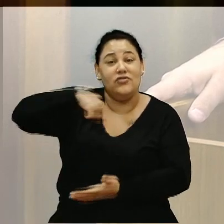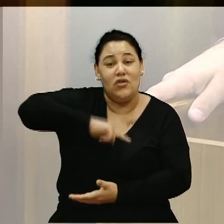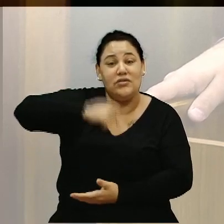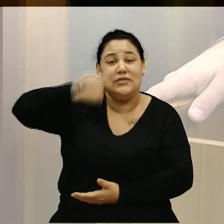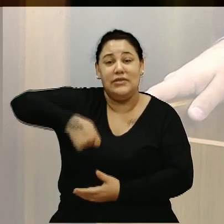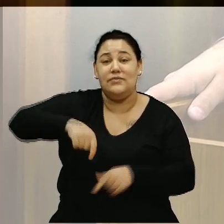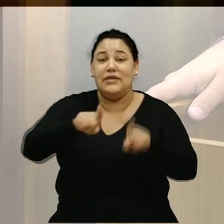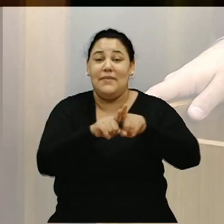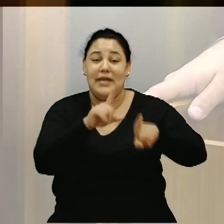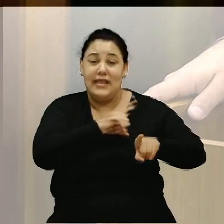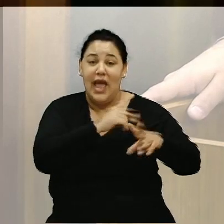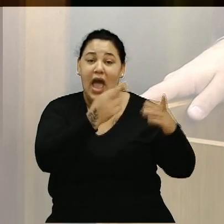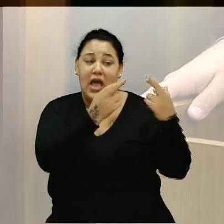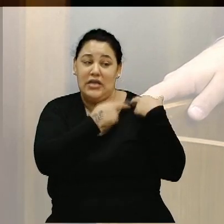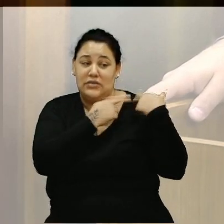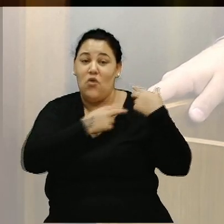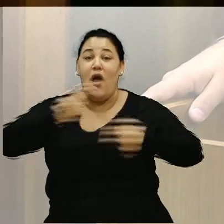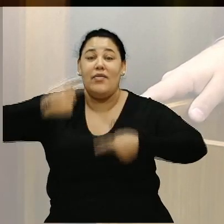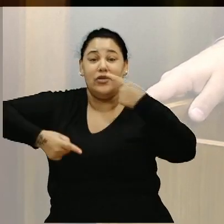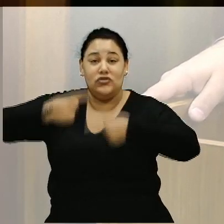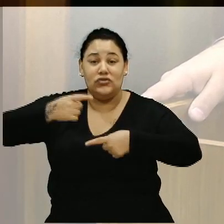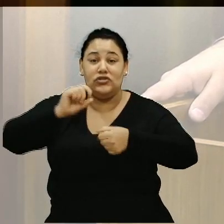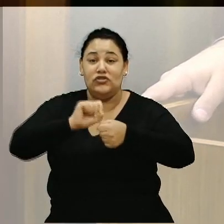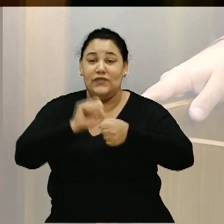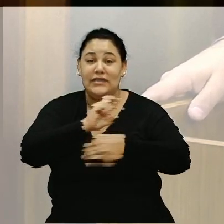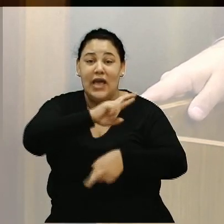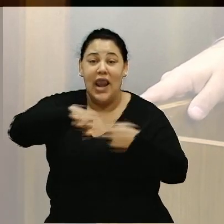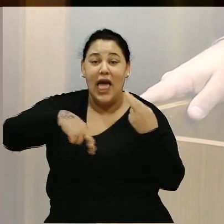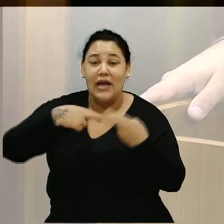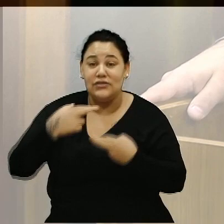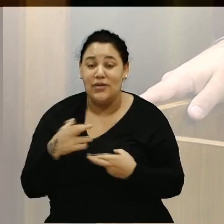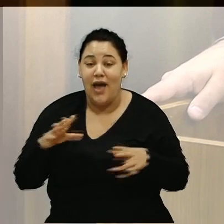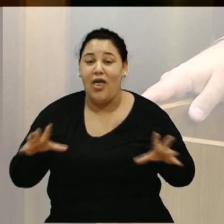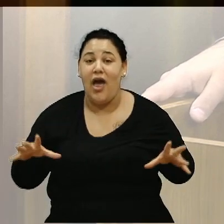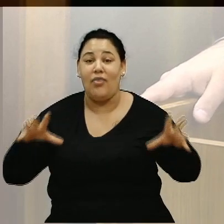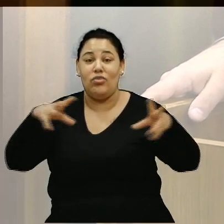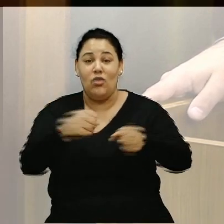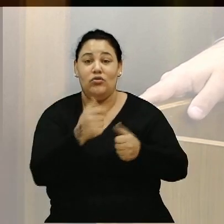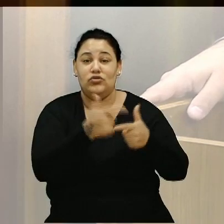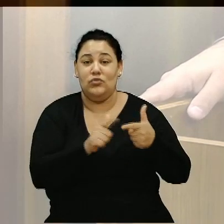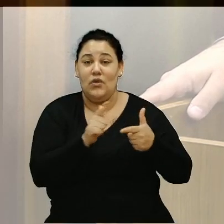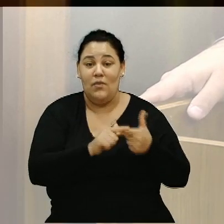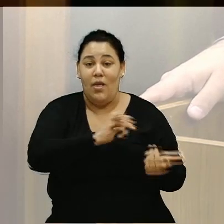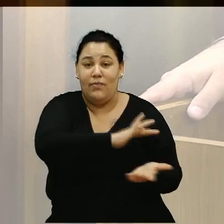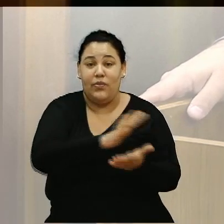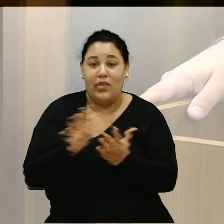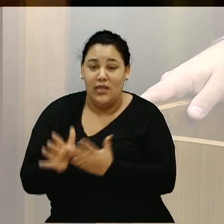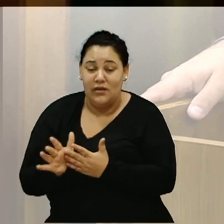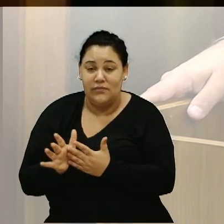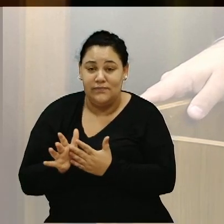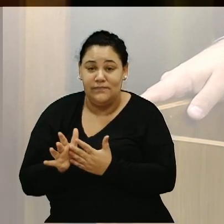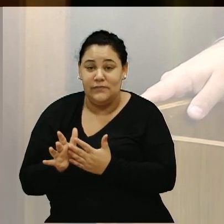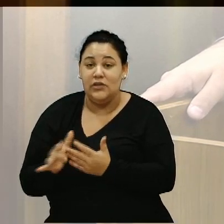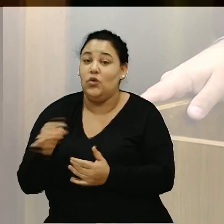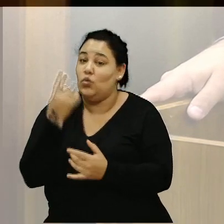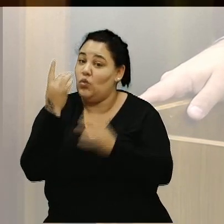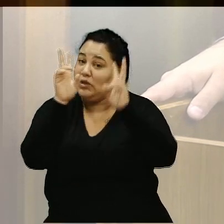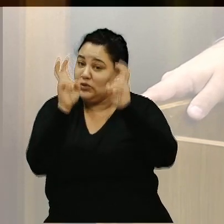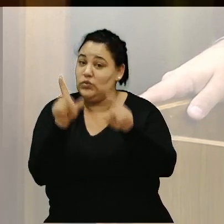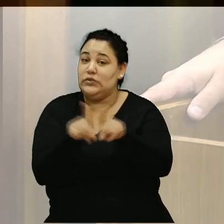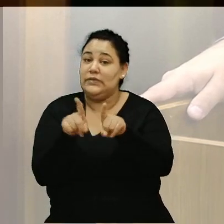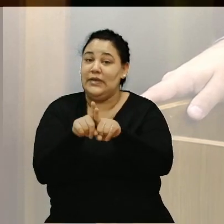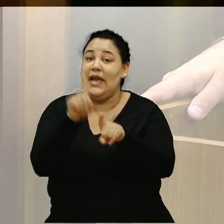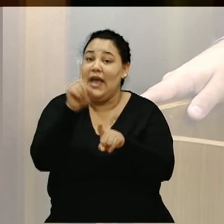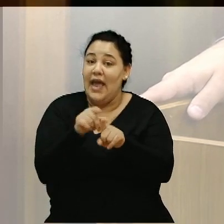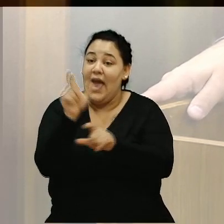ter responsabilidade nas discussões que concernem todos esses problemas. Uma delas é as pessoas